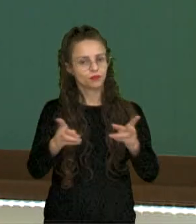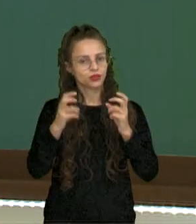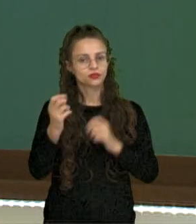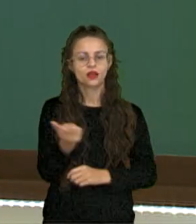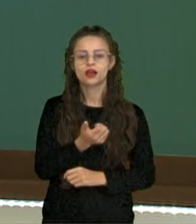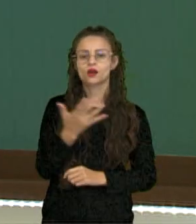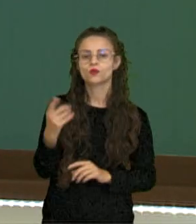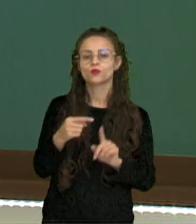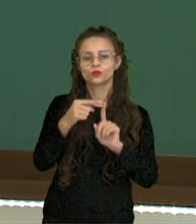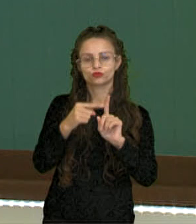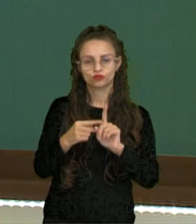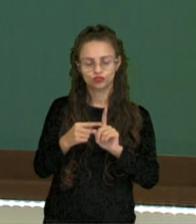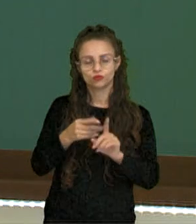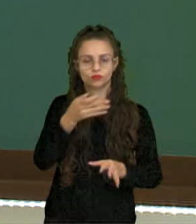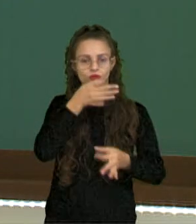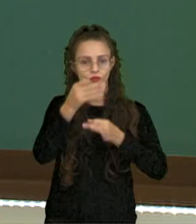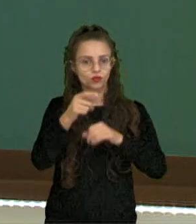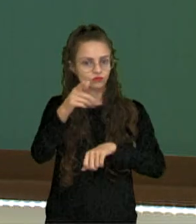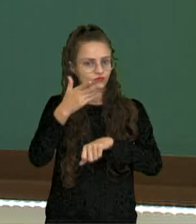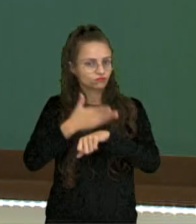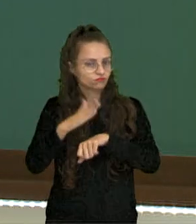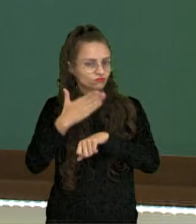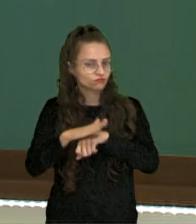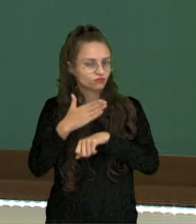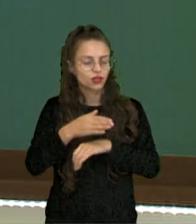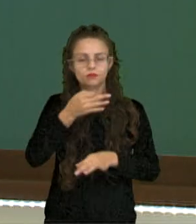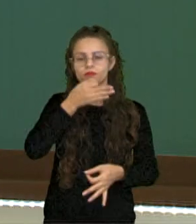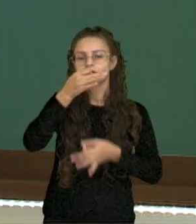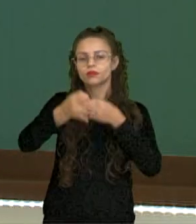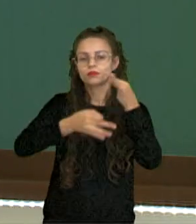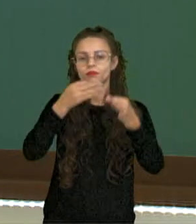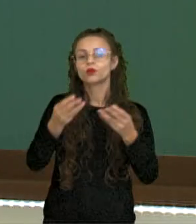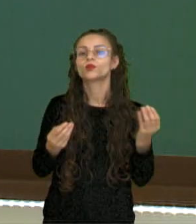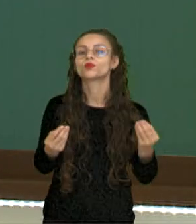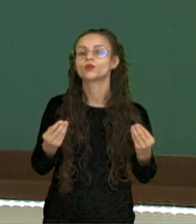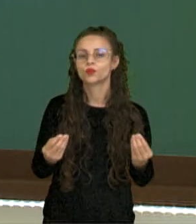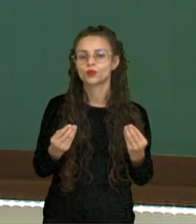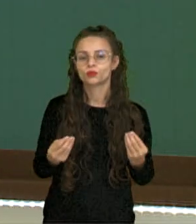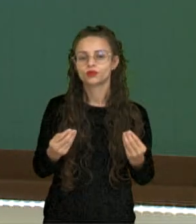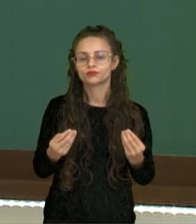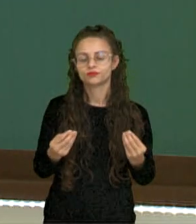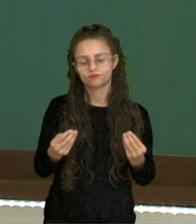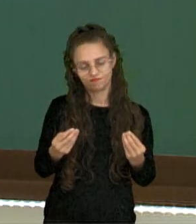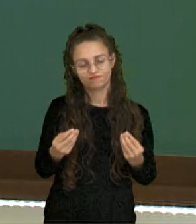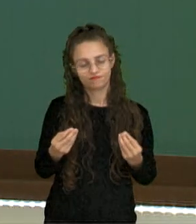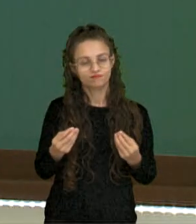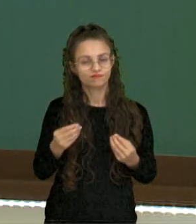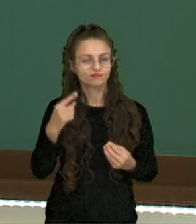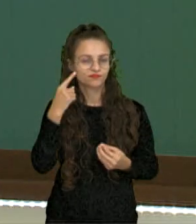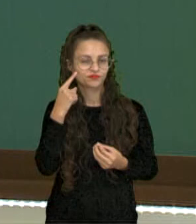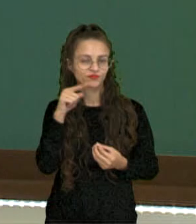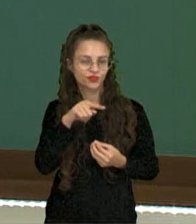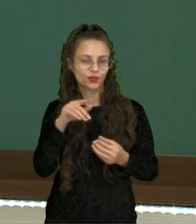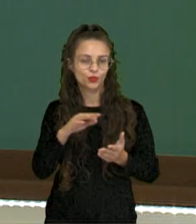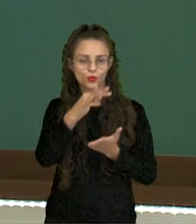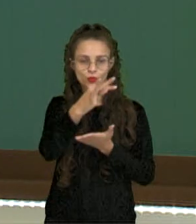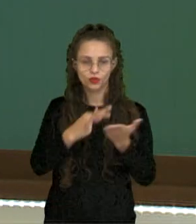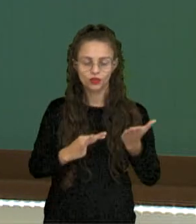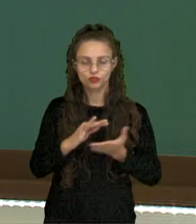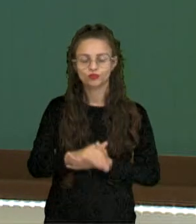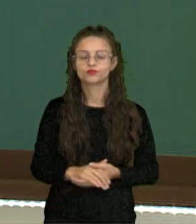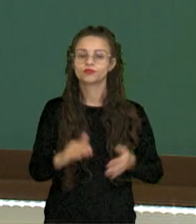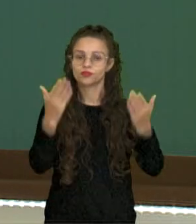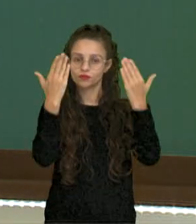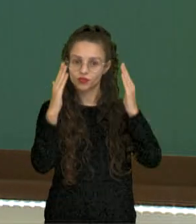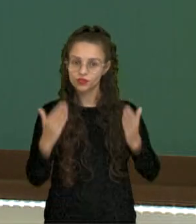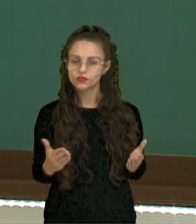de argumento, exercitando nossa argumentação a partir da problematização do texto.